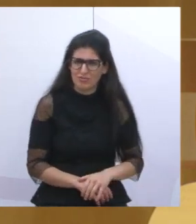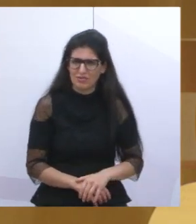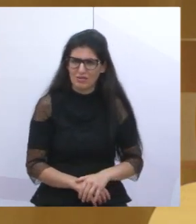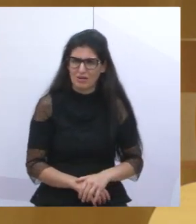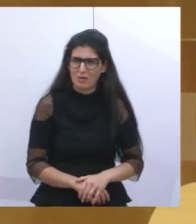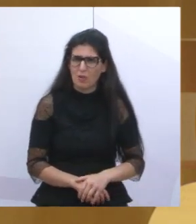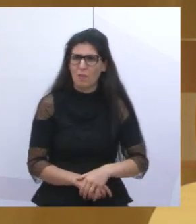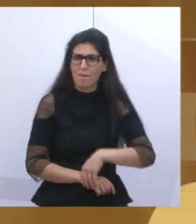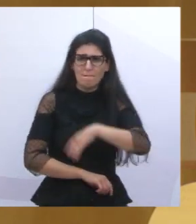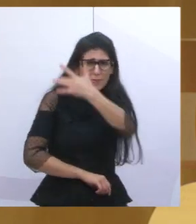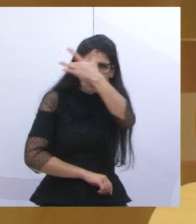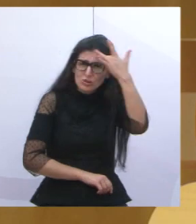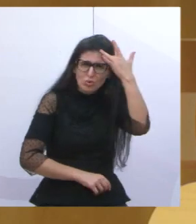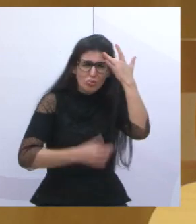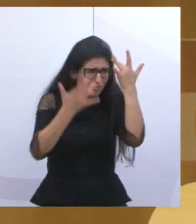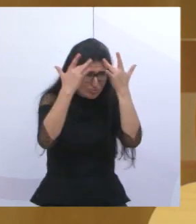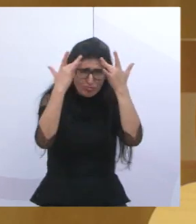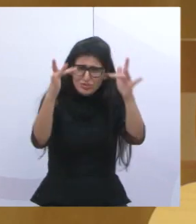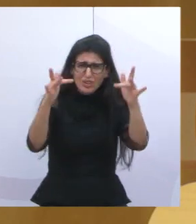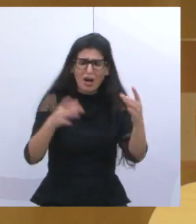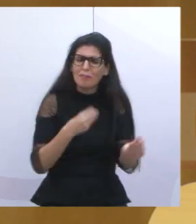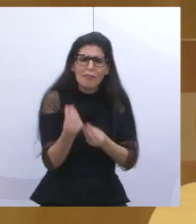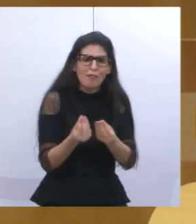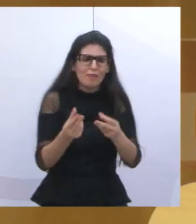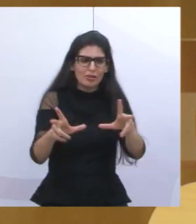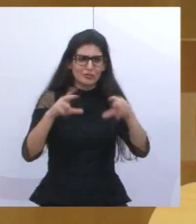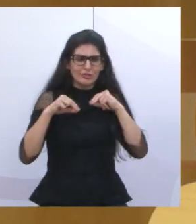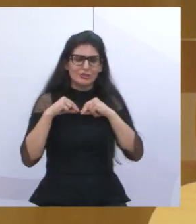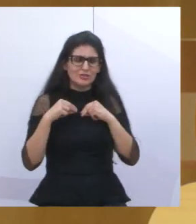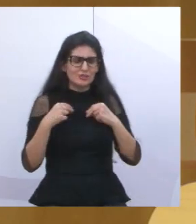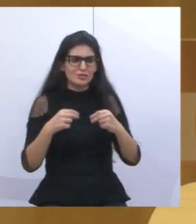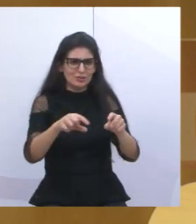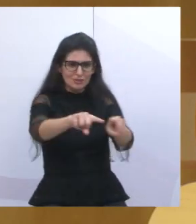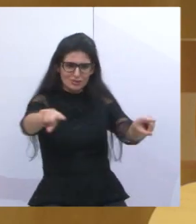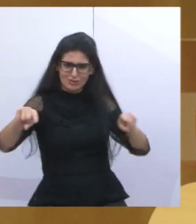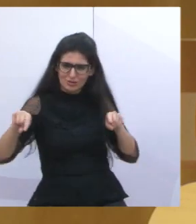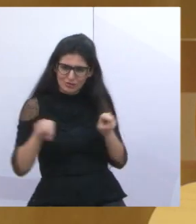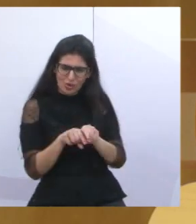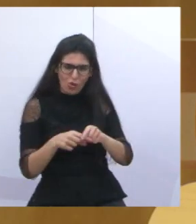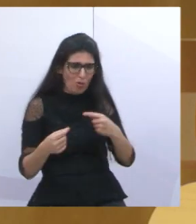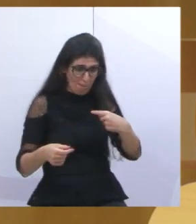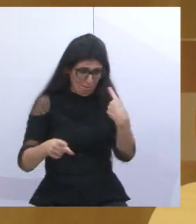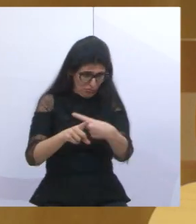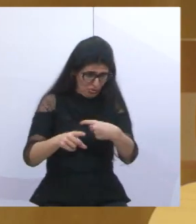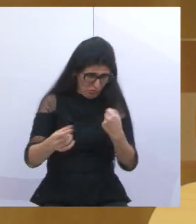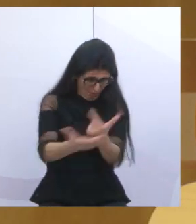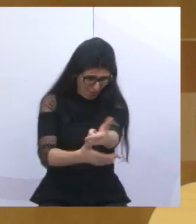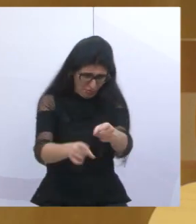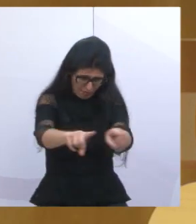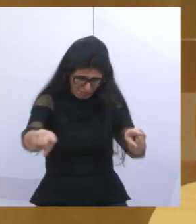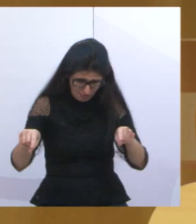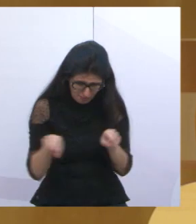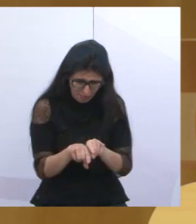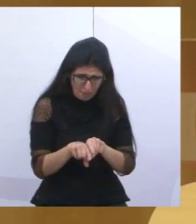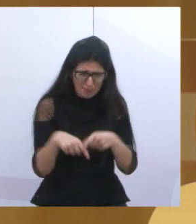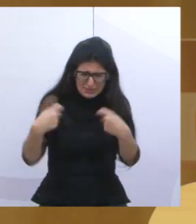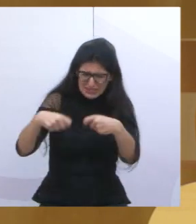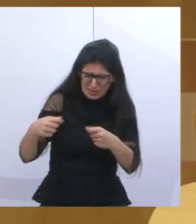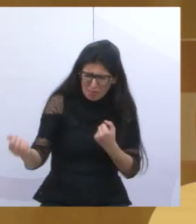esclarecido para quem adquire um terreno, para quem compra uma propriedade, que deve fazer esse